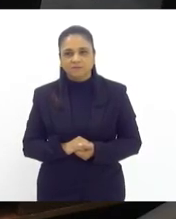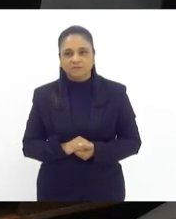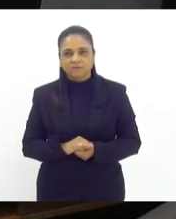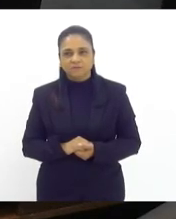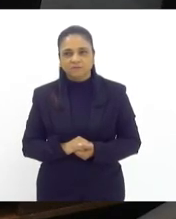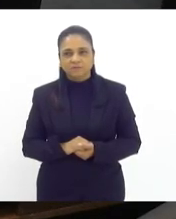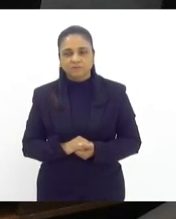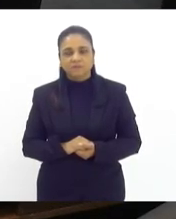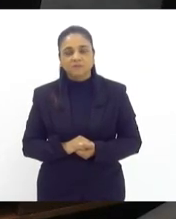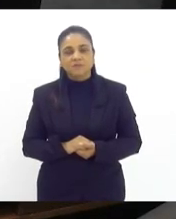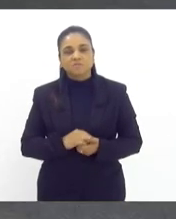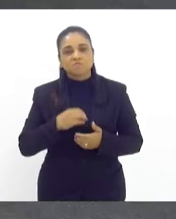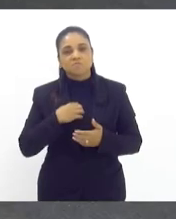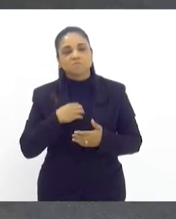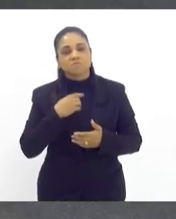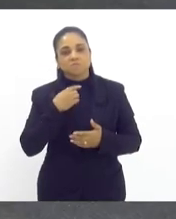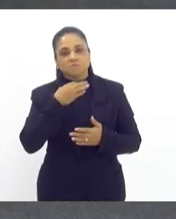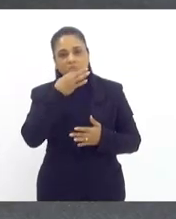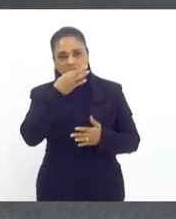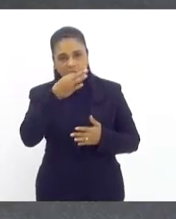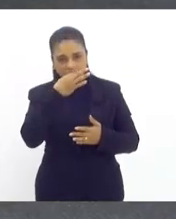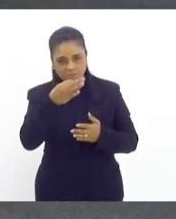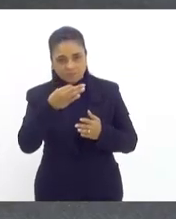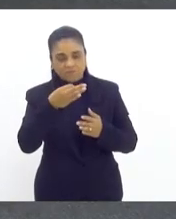eu parecia favor